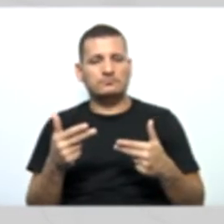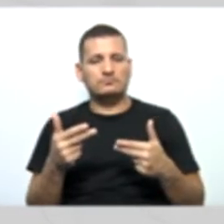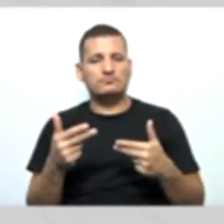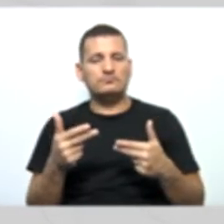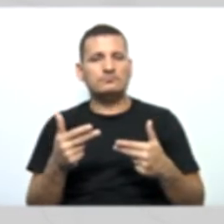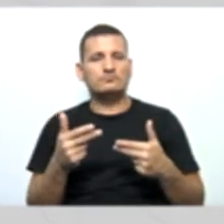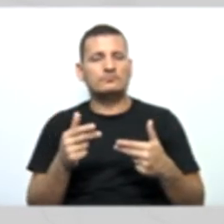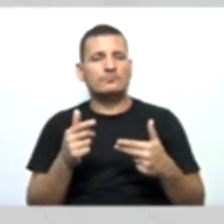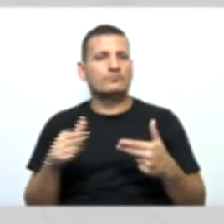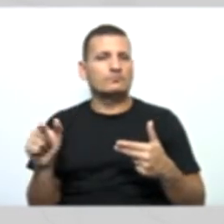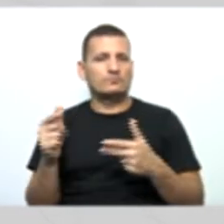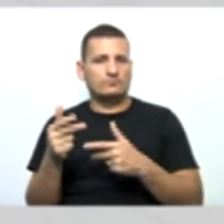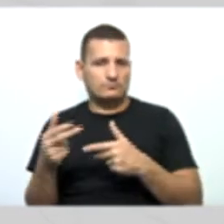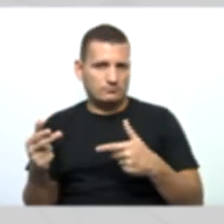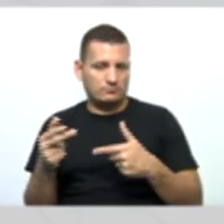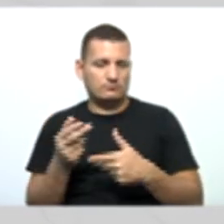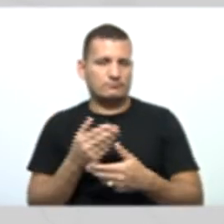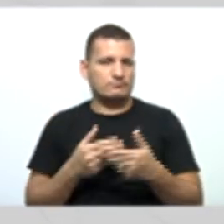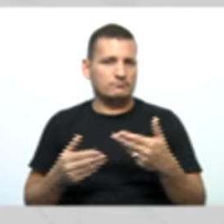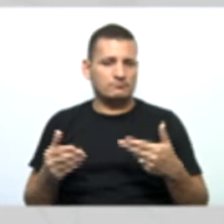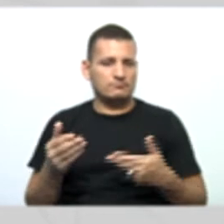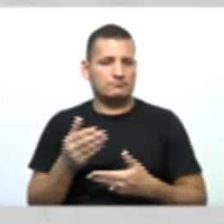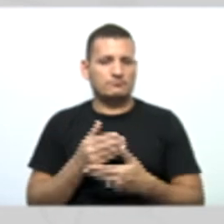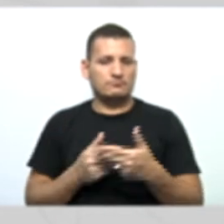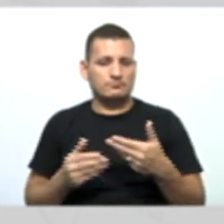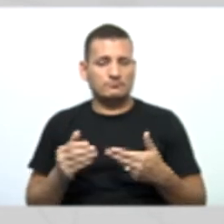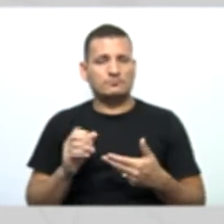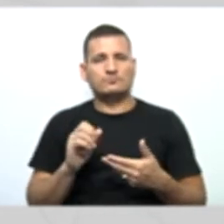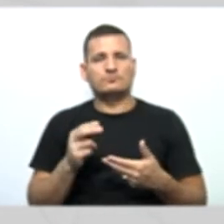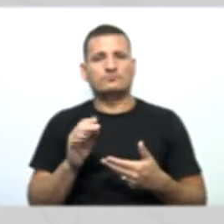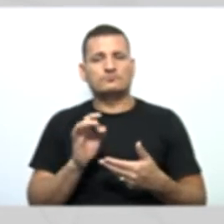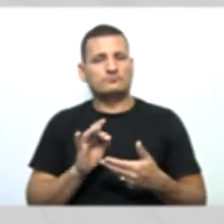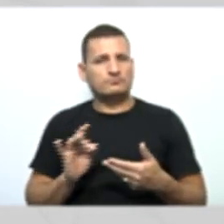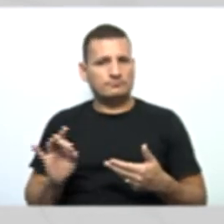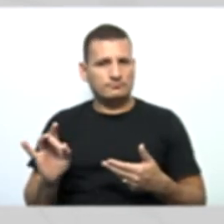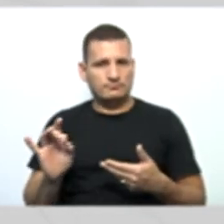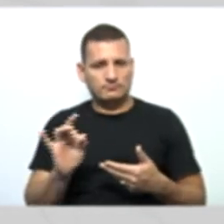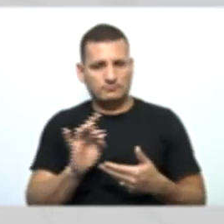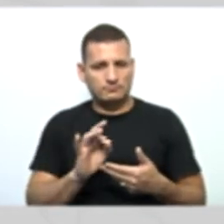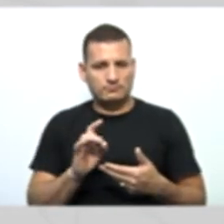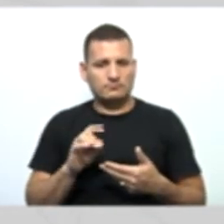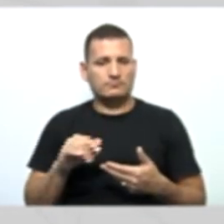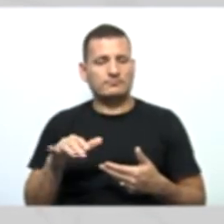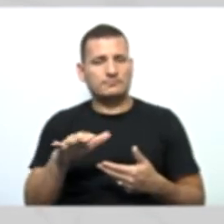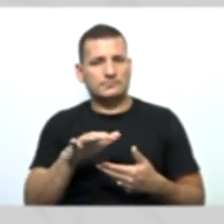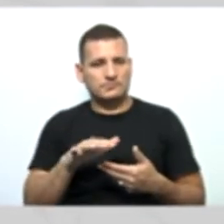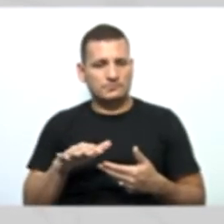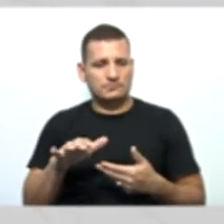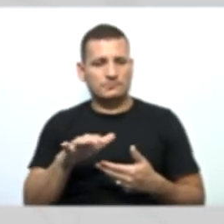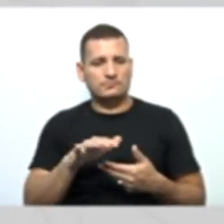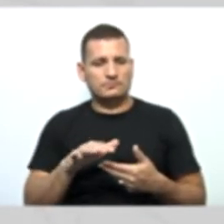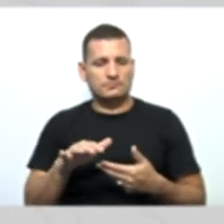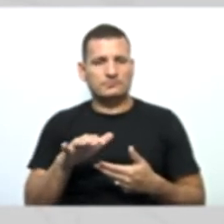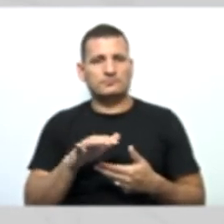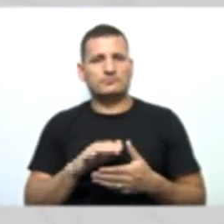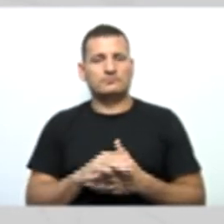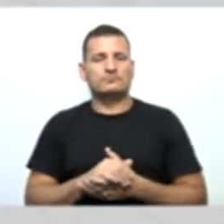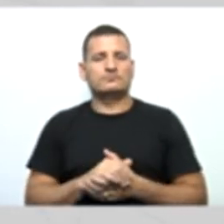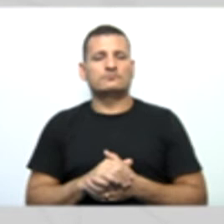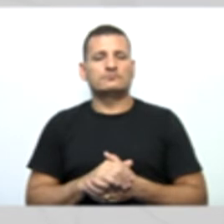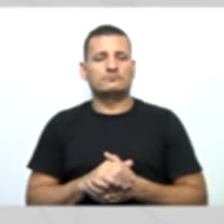os outros objetos ou atributos relacionados com cada um deles, ou ambiente na maneira de for em